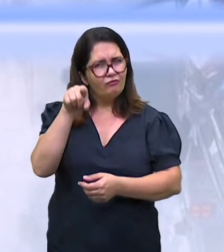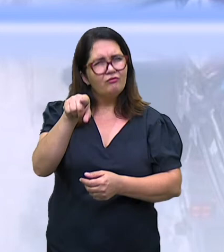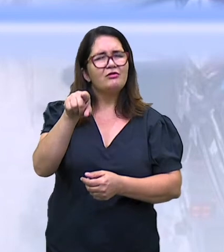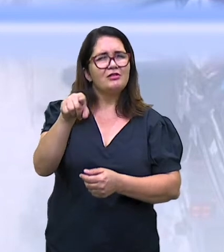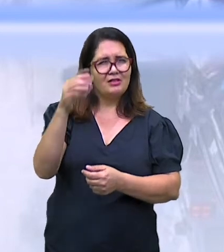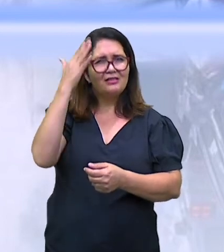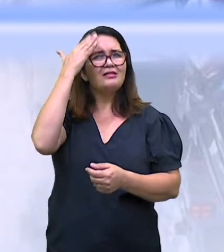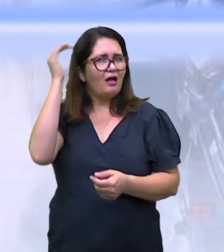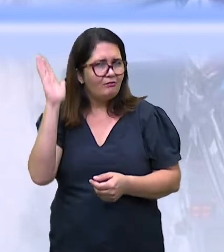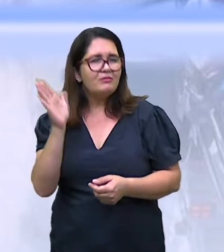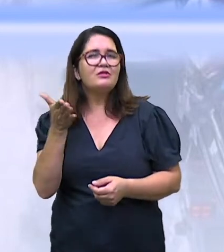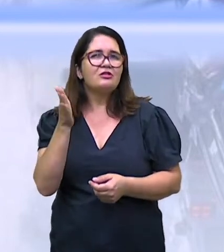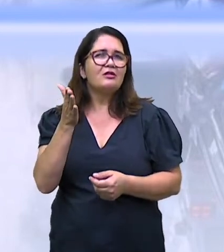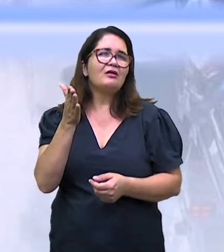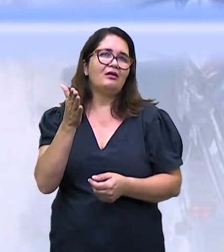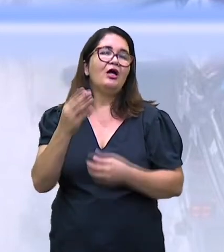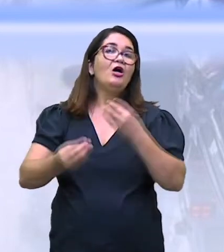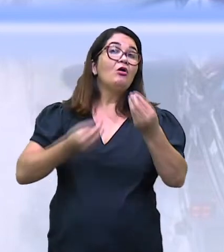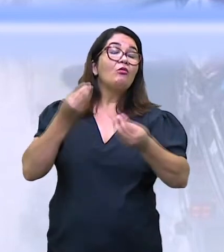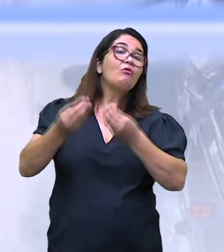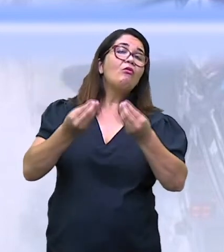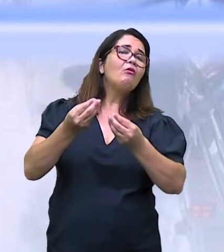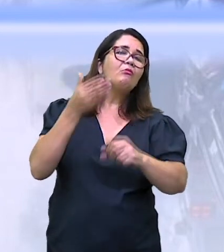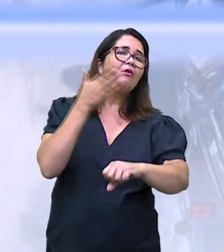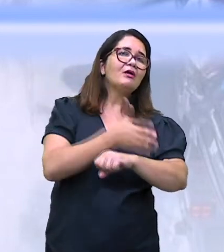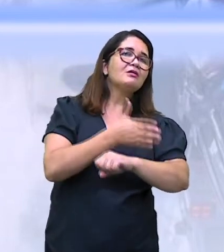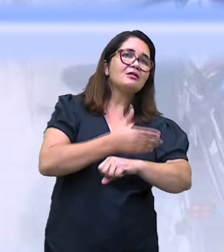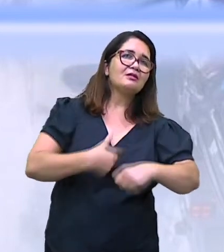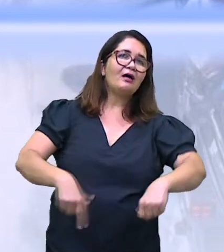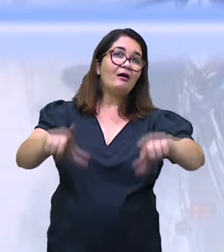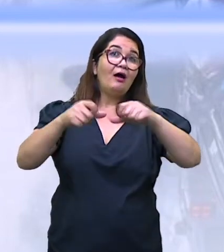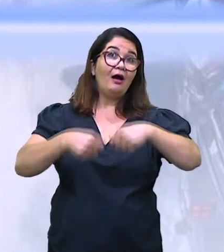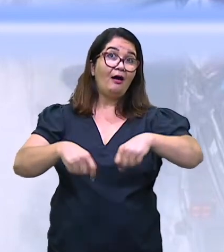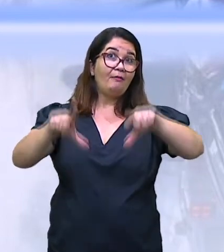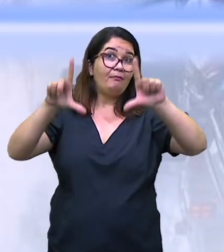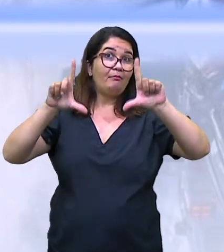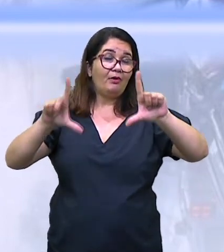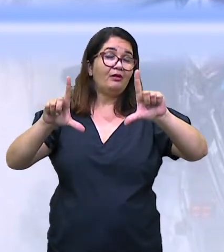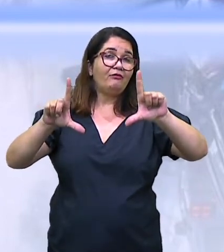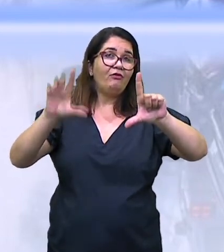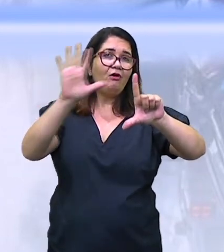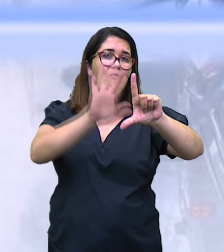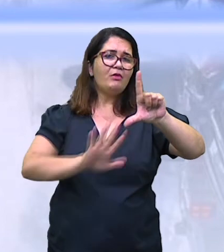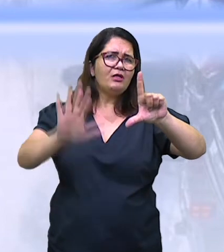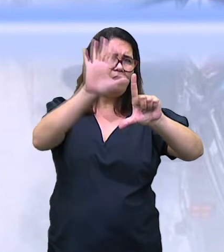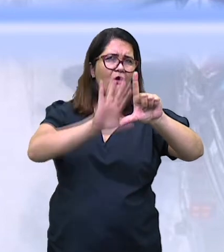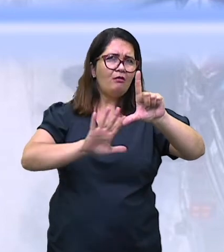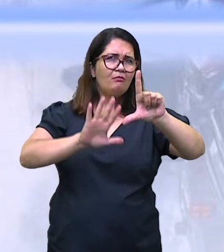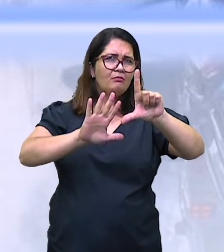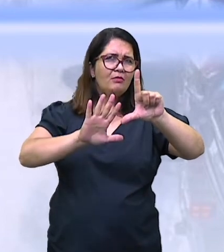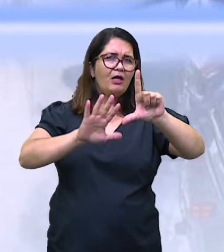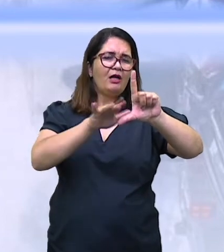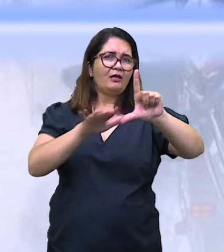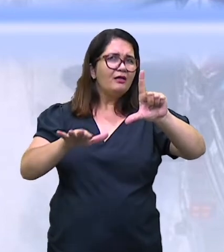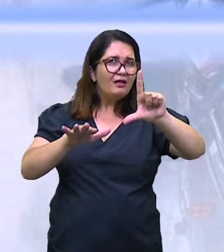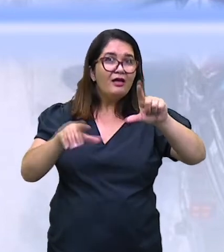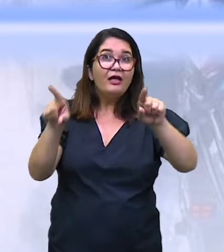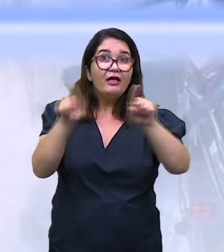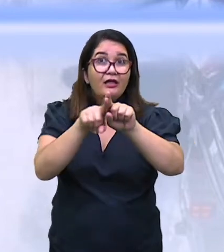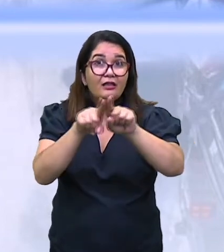vai lá e faz para poder acessar a nossa plataforma, fazer todas as nossas